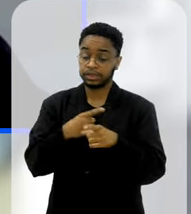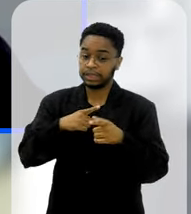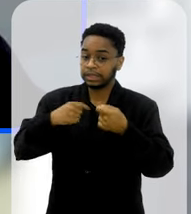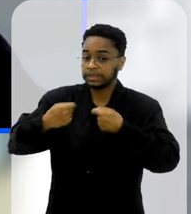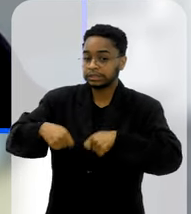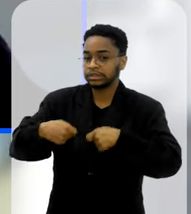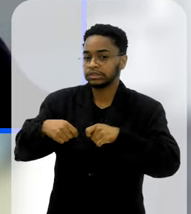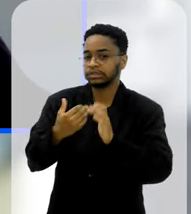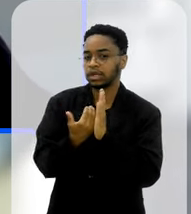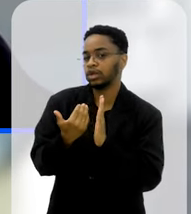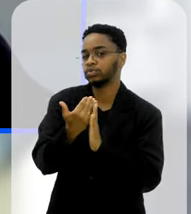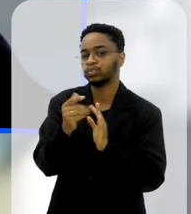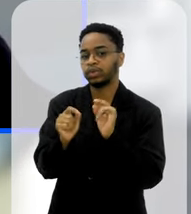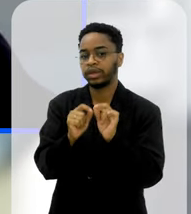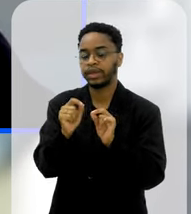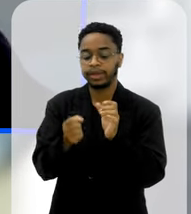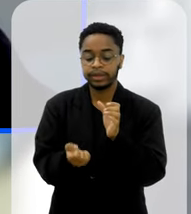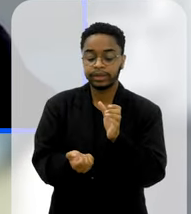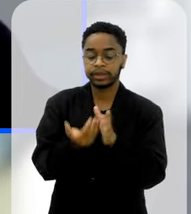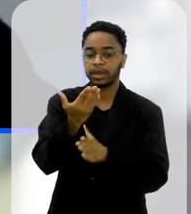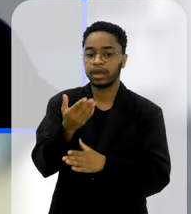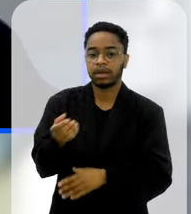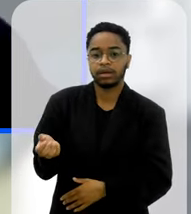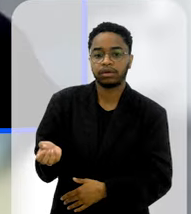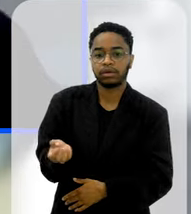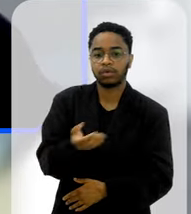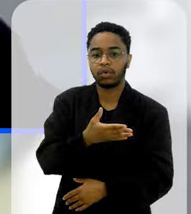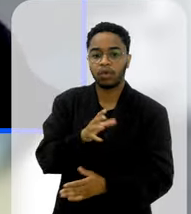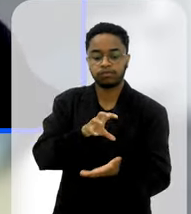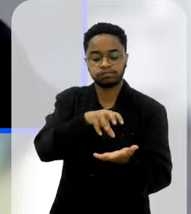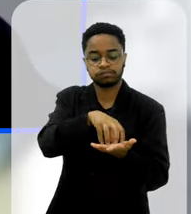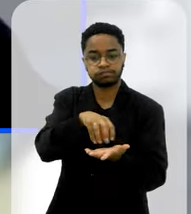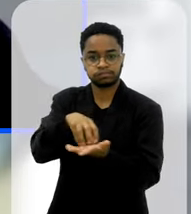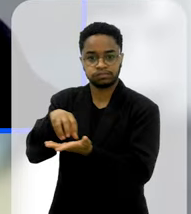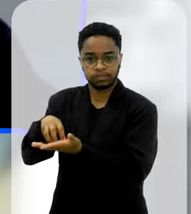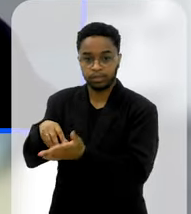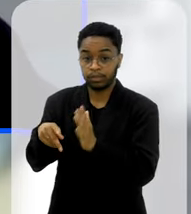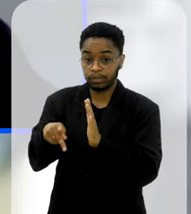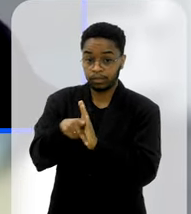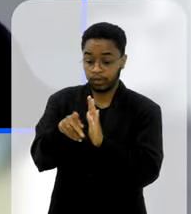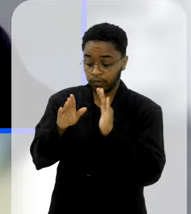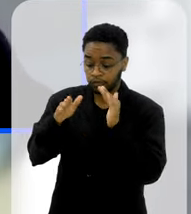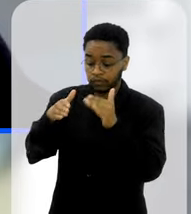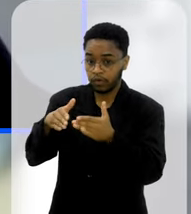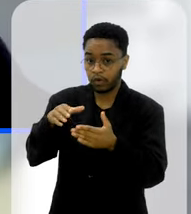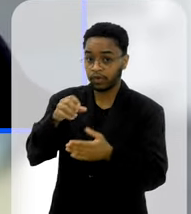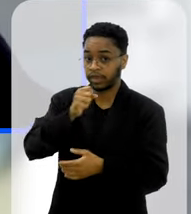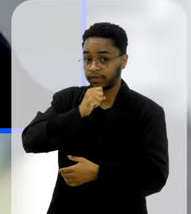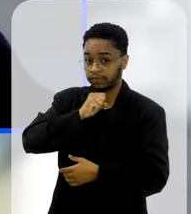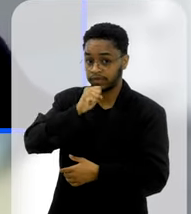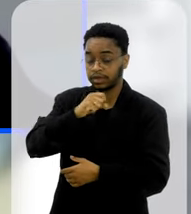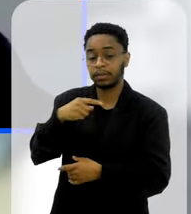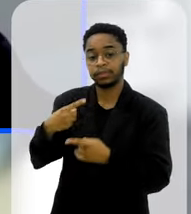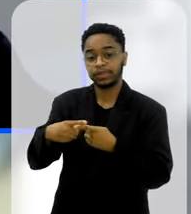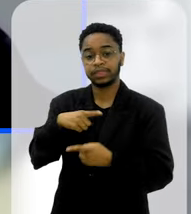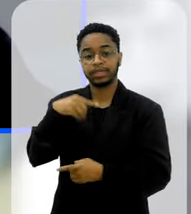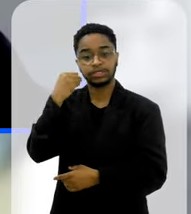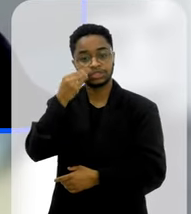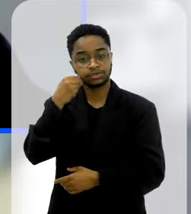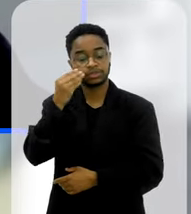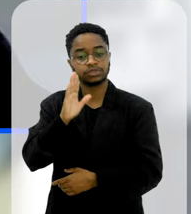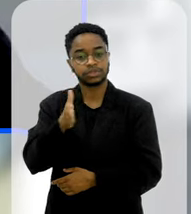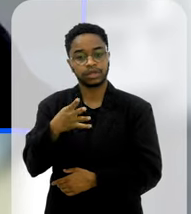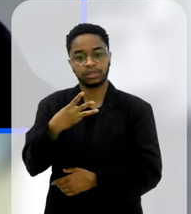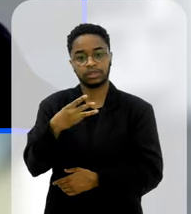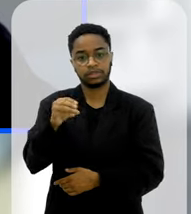nós temos uma demanda muito grande de criar, né, novas núcleos de envelhecimento, porque nós temos